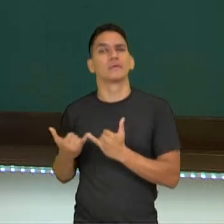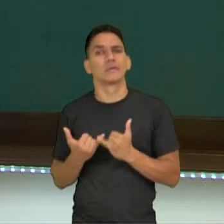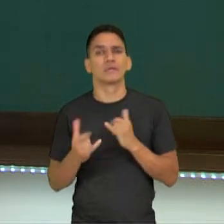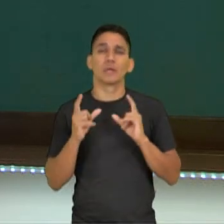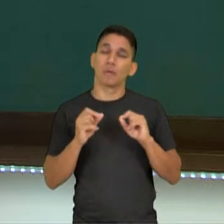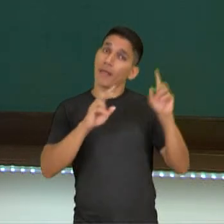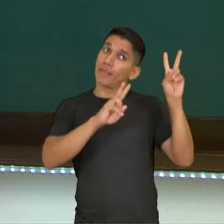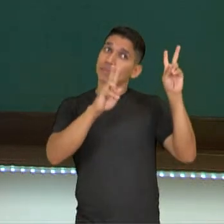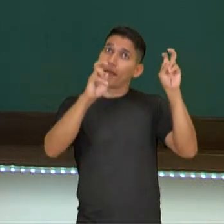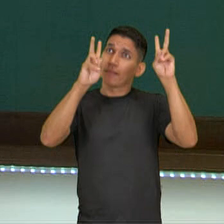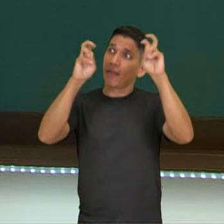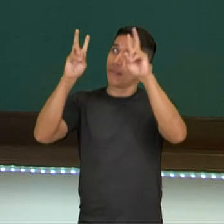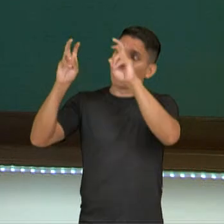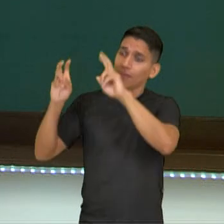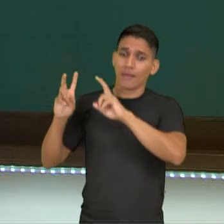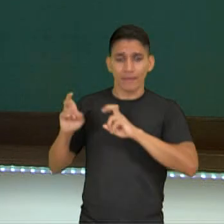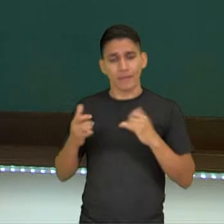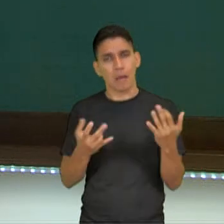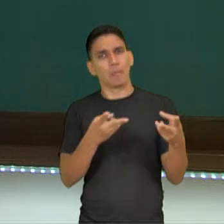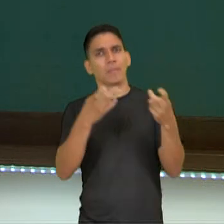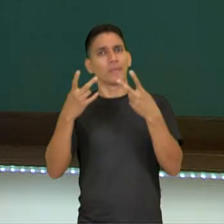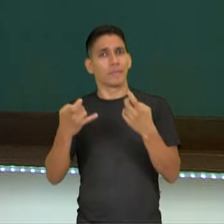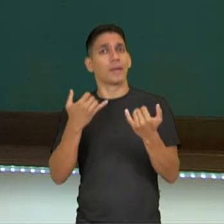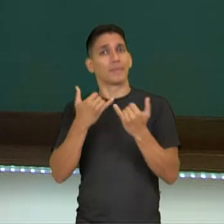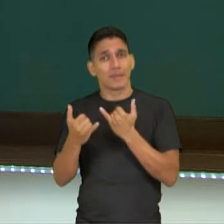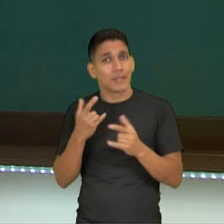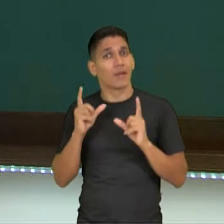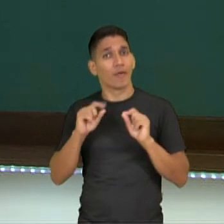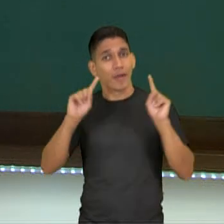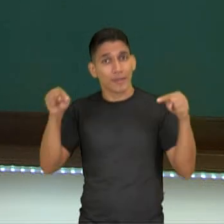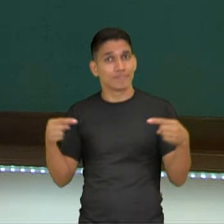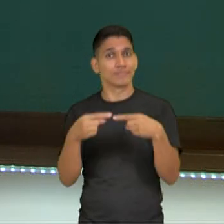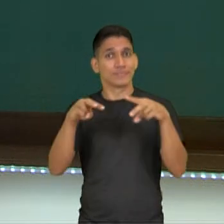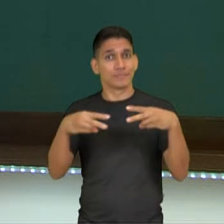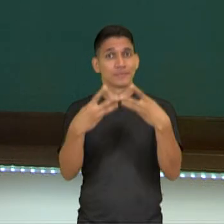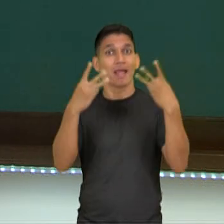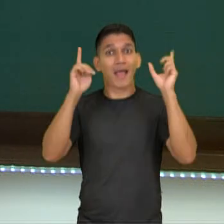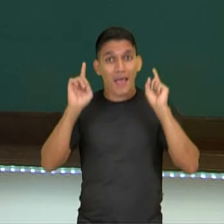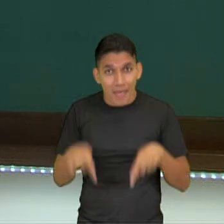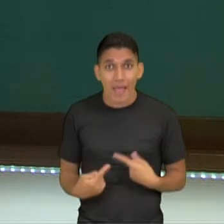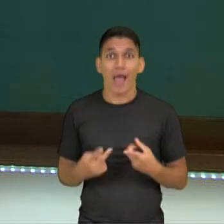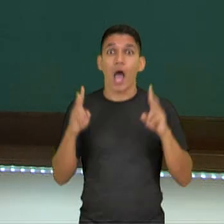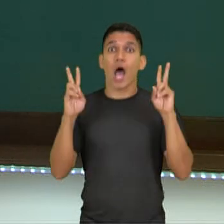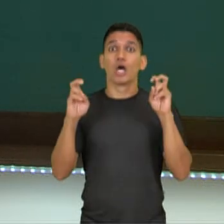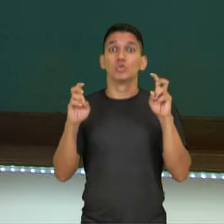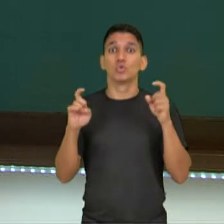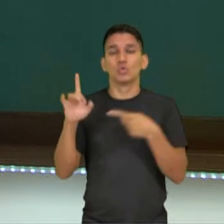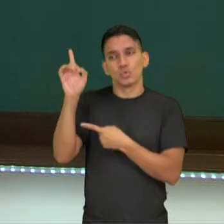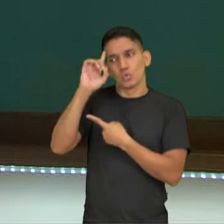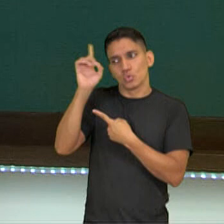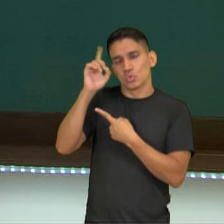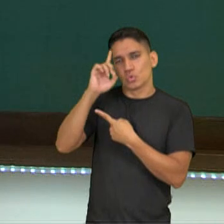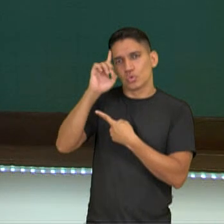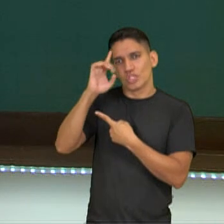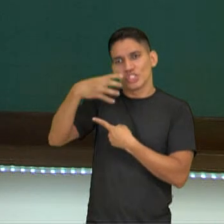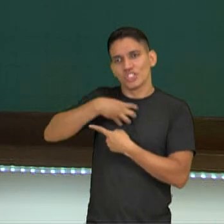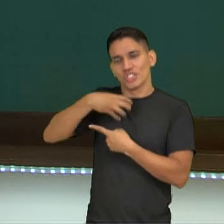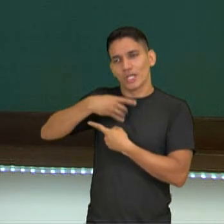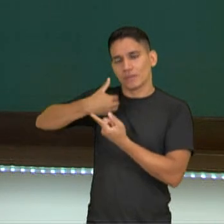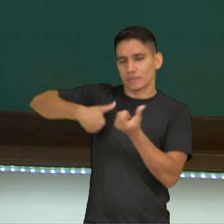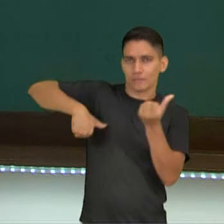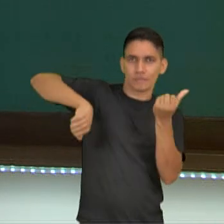título a gente já observa, né, que em comum eles vão tratar de assuntos do cotidiano de uma forma fictícia,